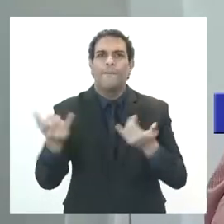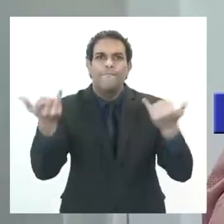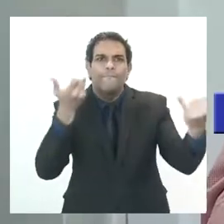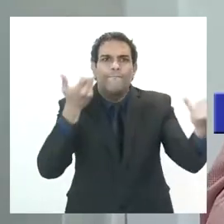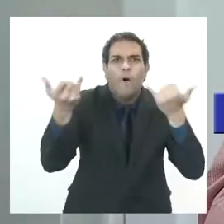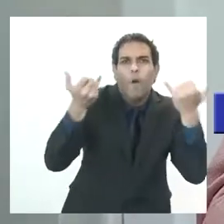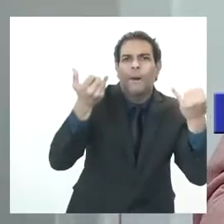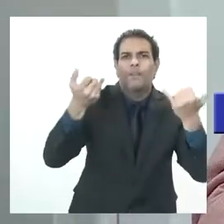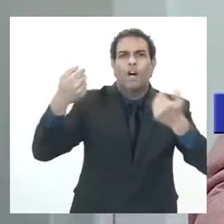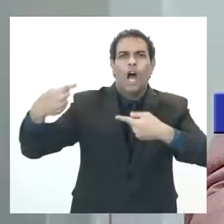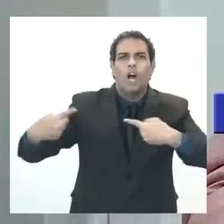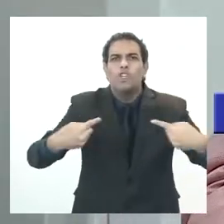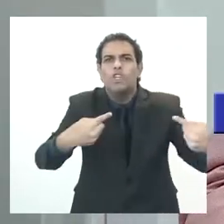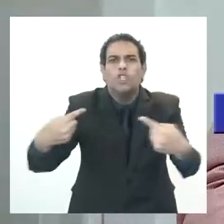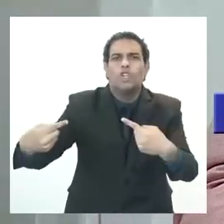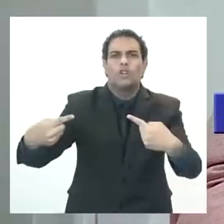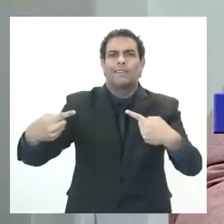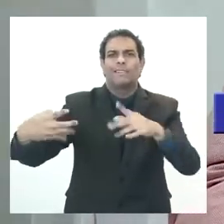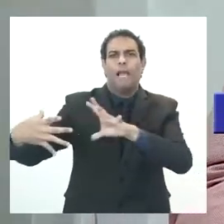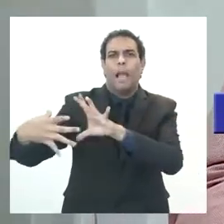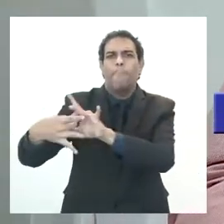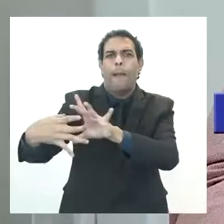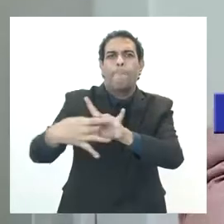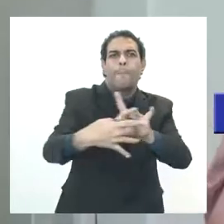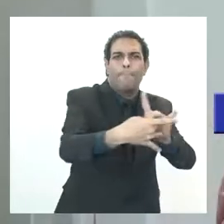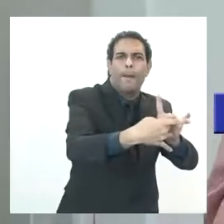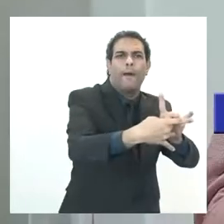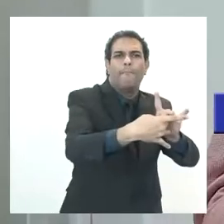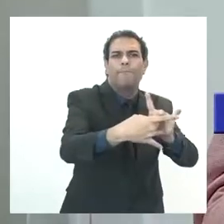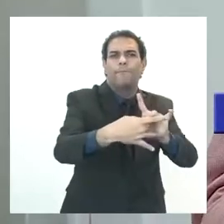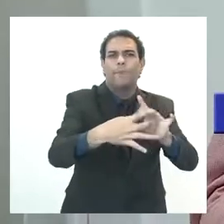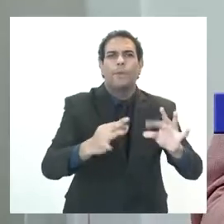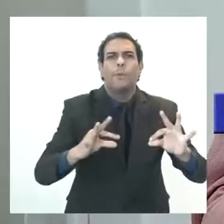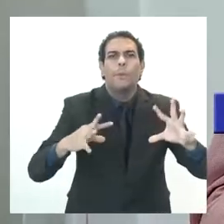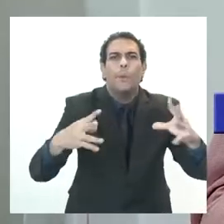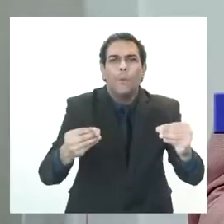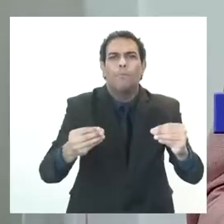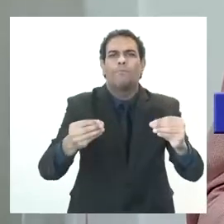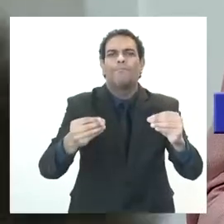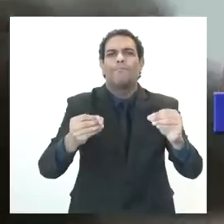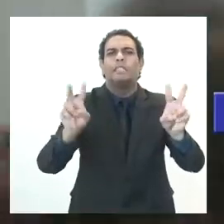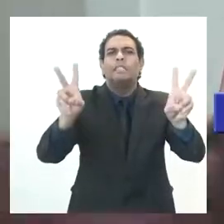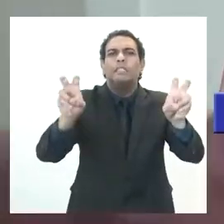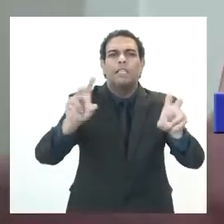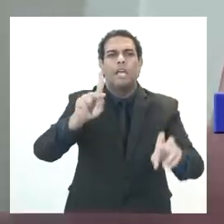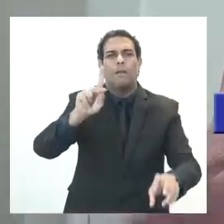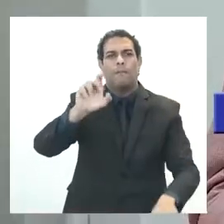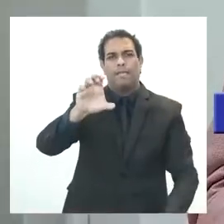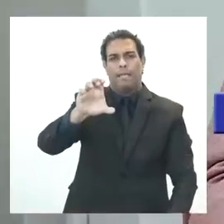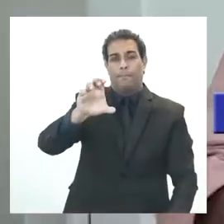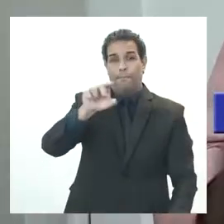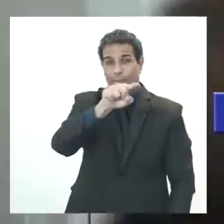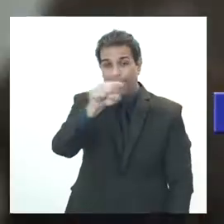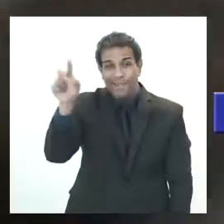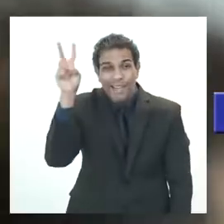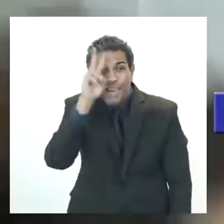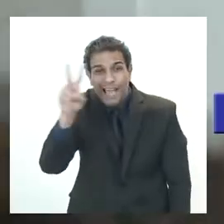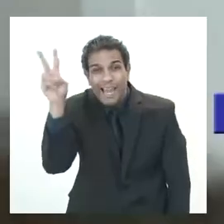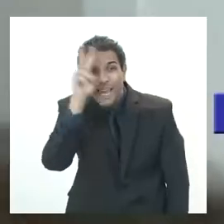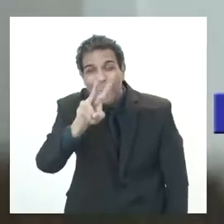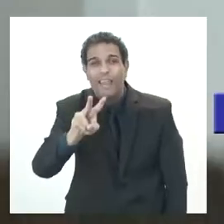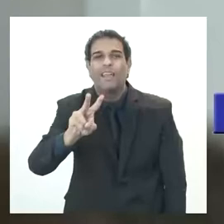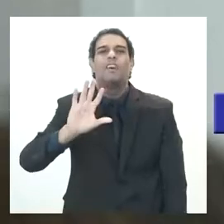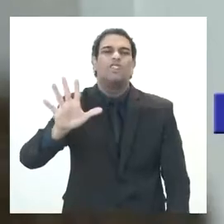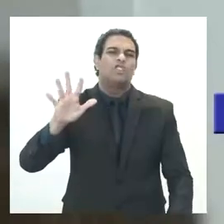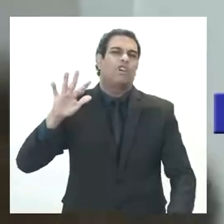discutindo com os companheiros a respeito dessa PEC eu só queria lembrar Até porque eu fui